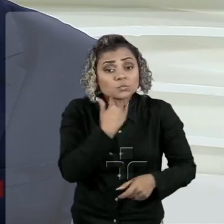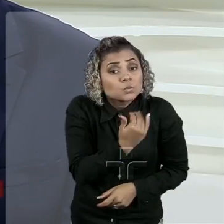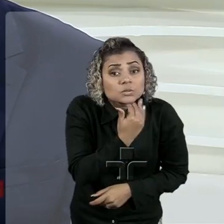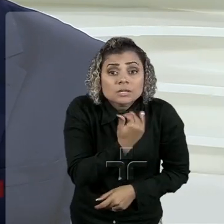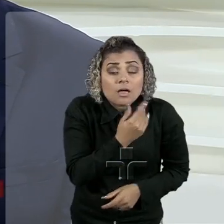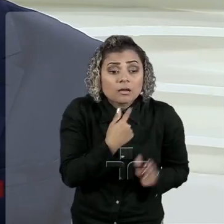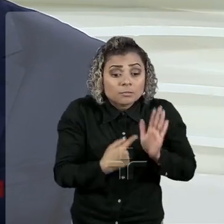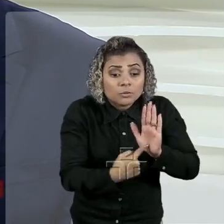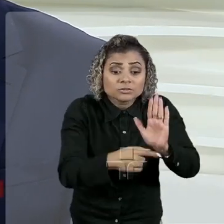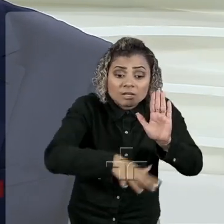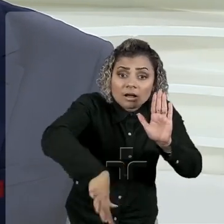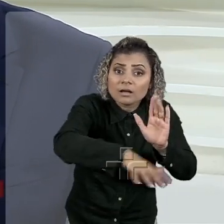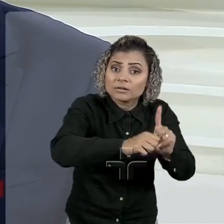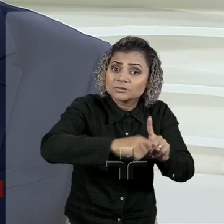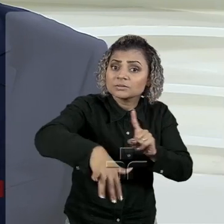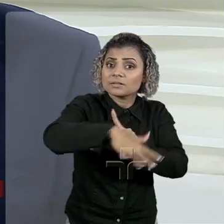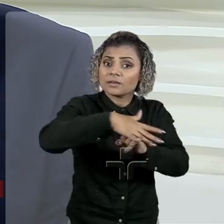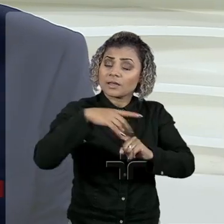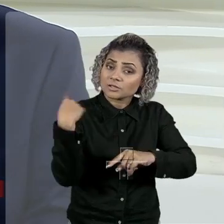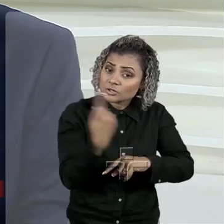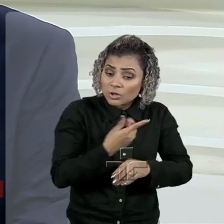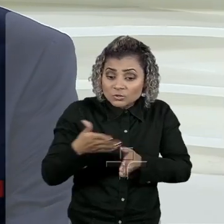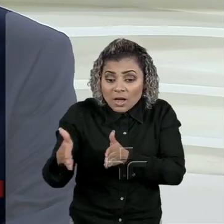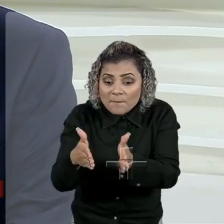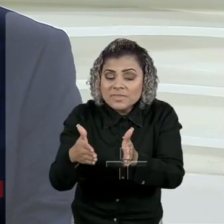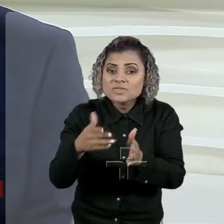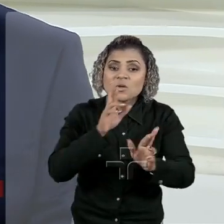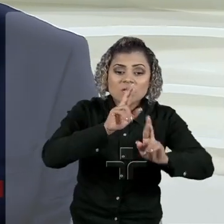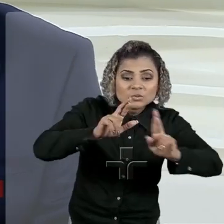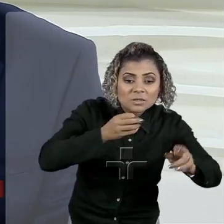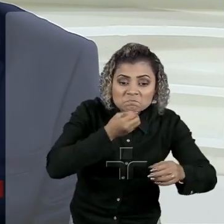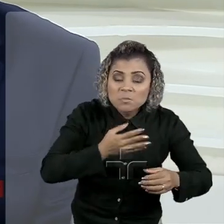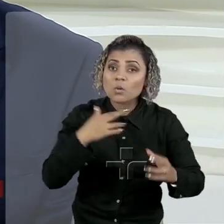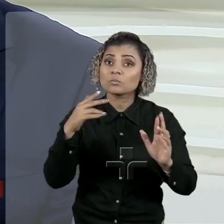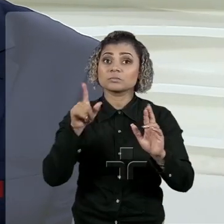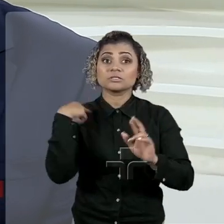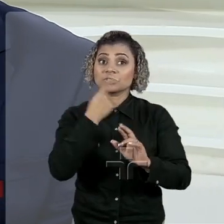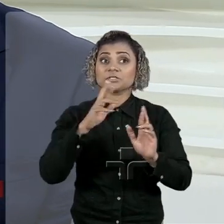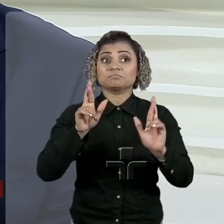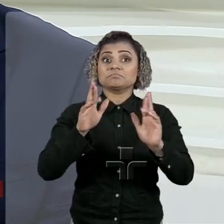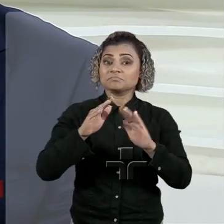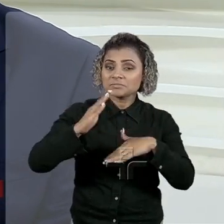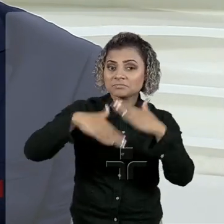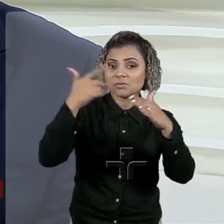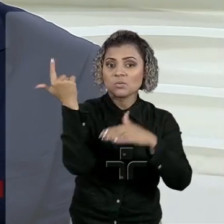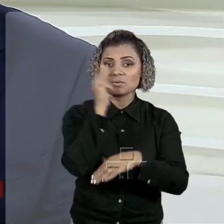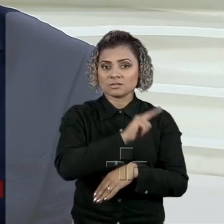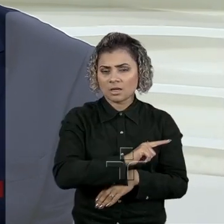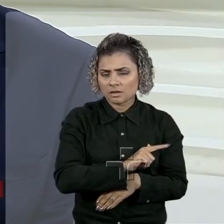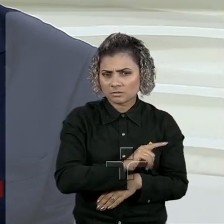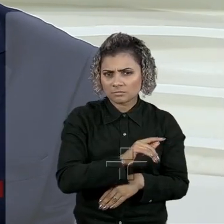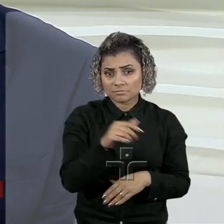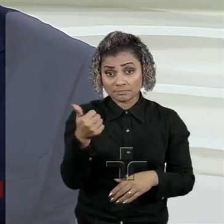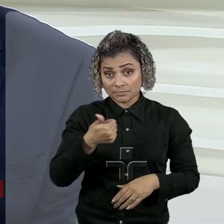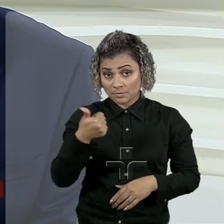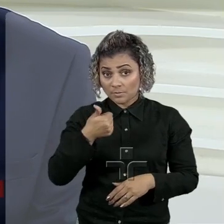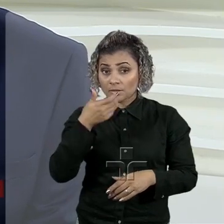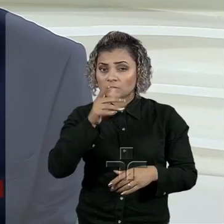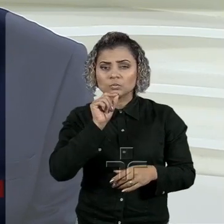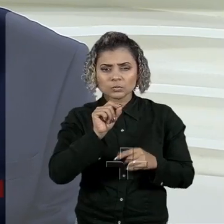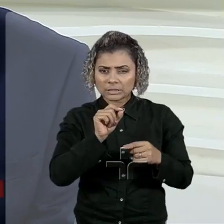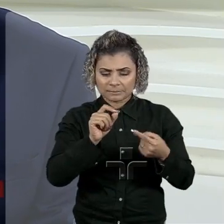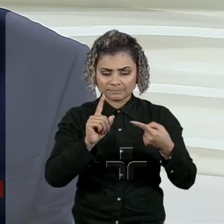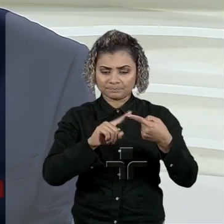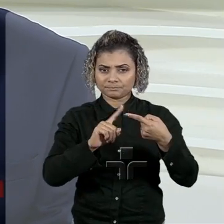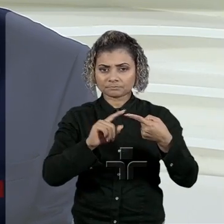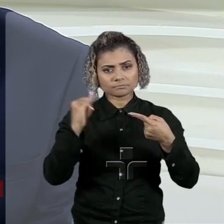inclusive, para a sociedade qual é o caminho, quais são os resultados que a gente está conseguindo. Nós temos, primeiro, gostaria de falar da